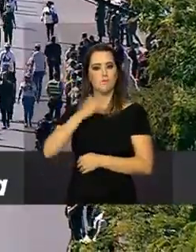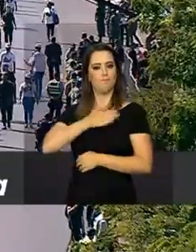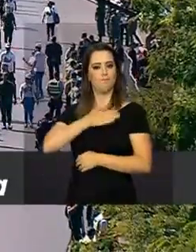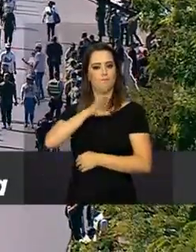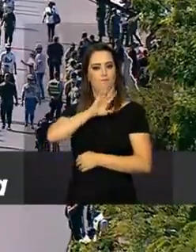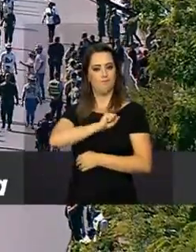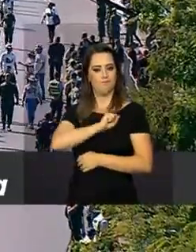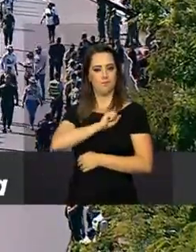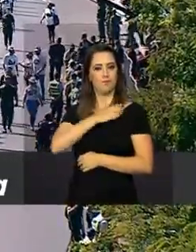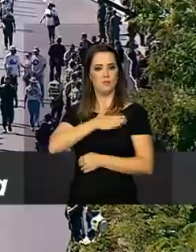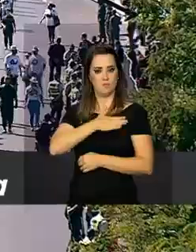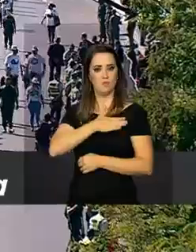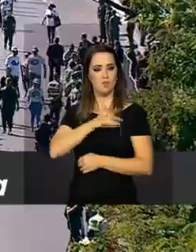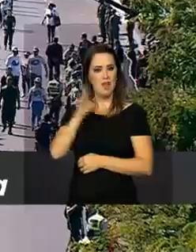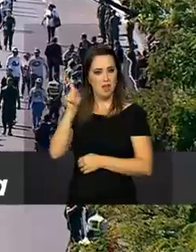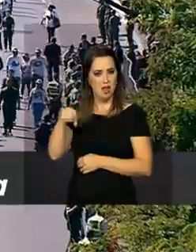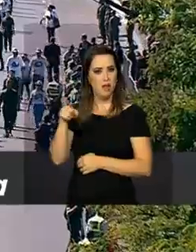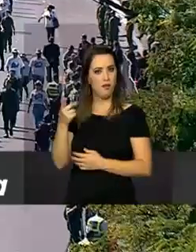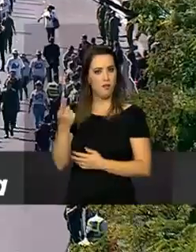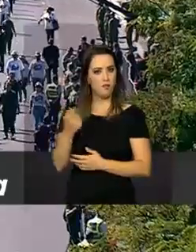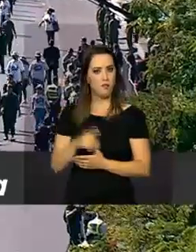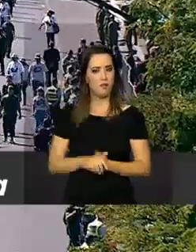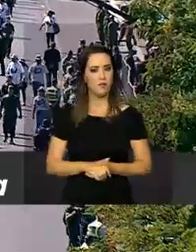e do amor à pátria?